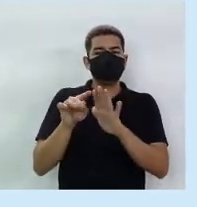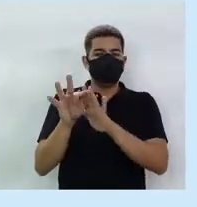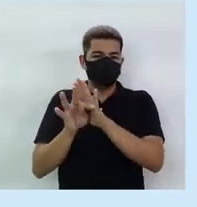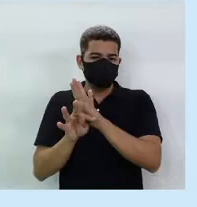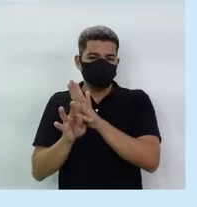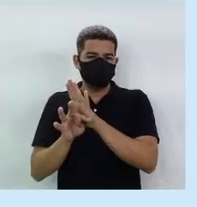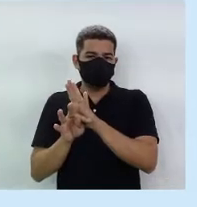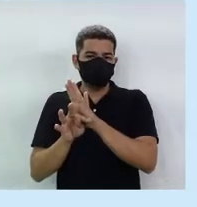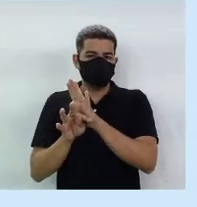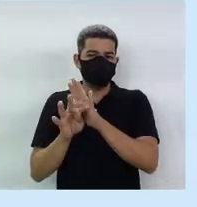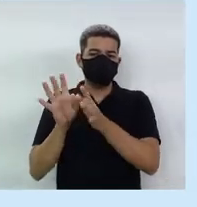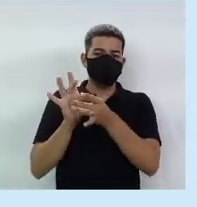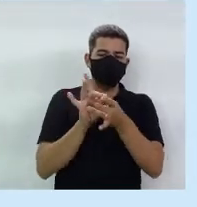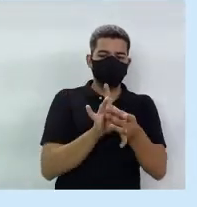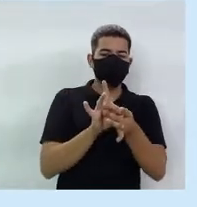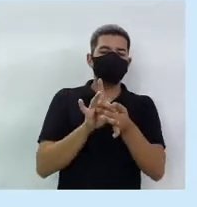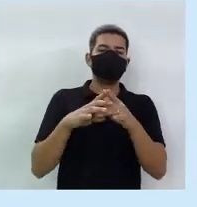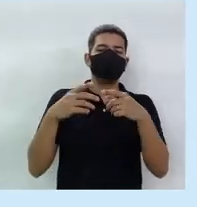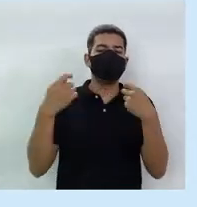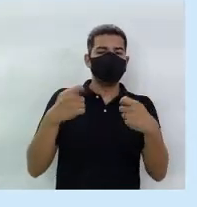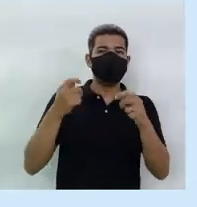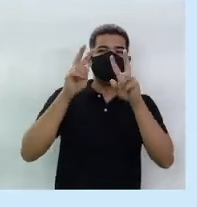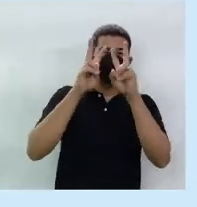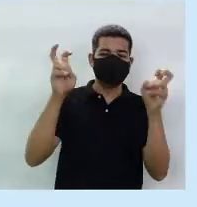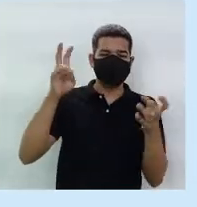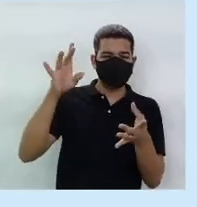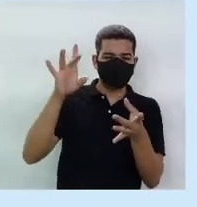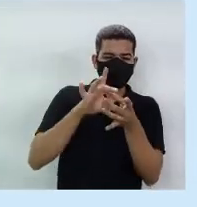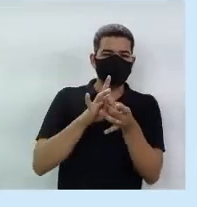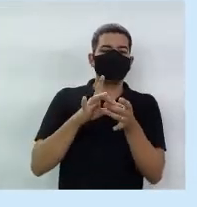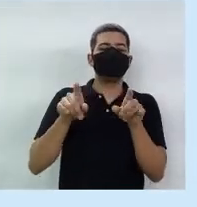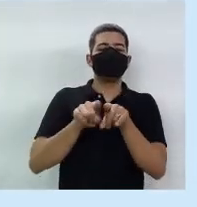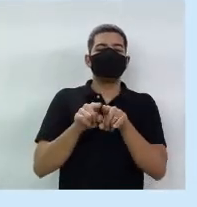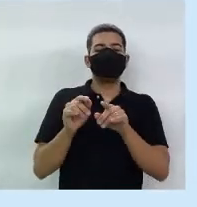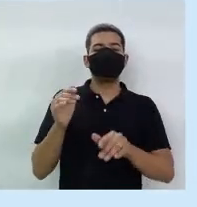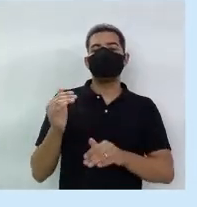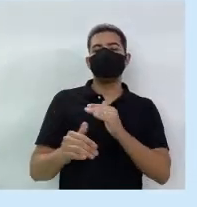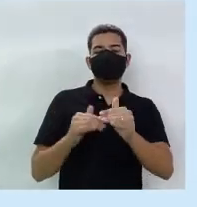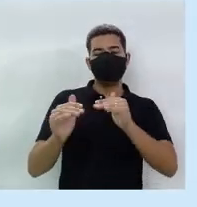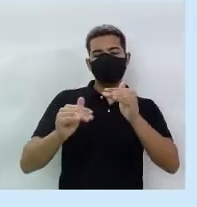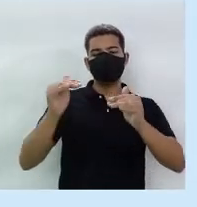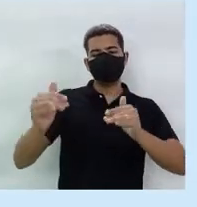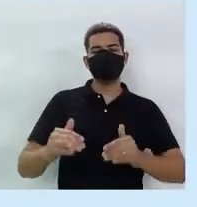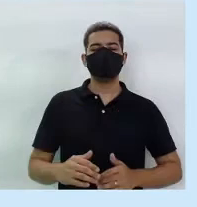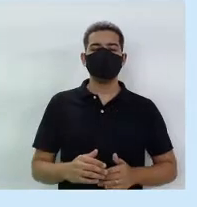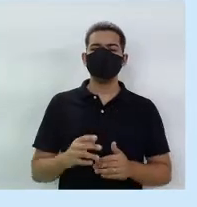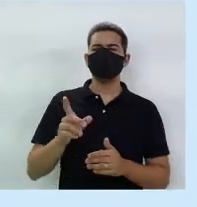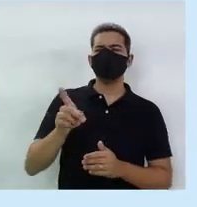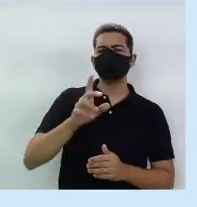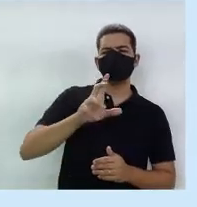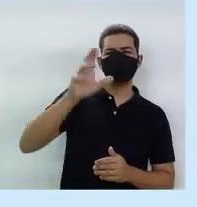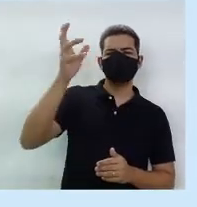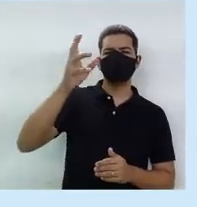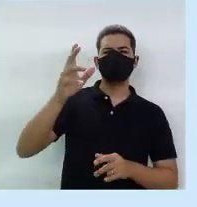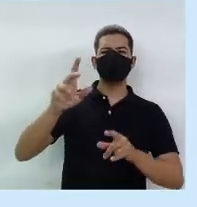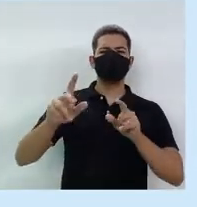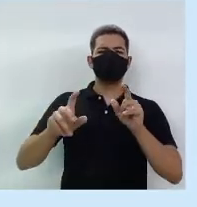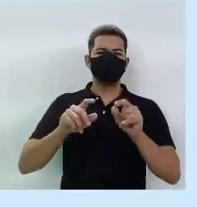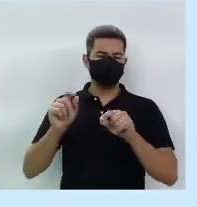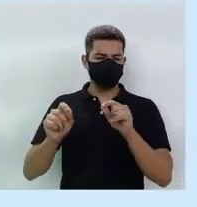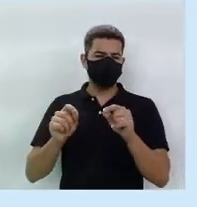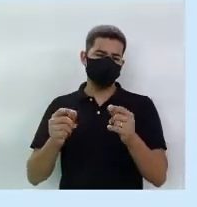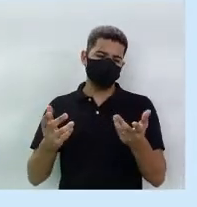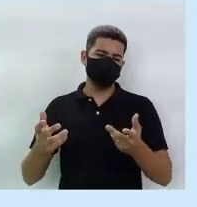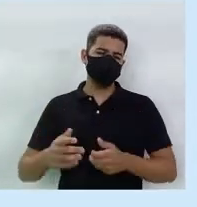o contexto, conhecer o processo, conhecer a situação de produção daquele